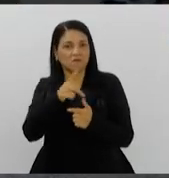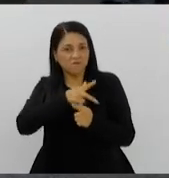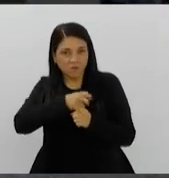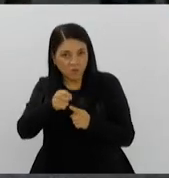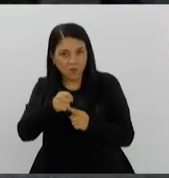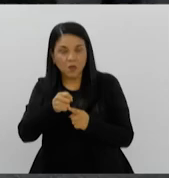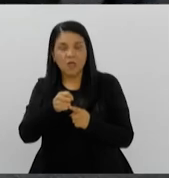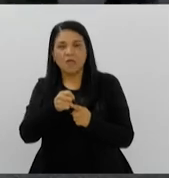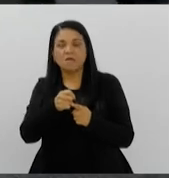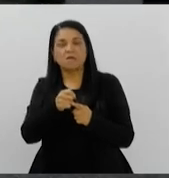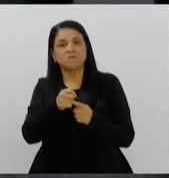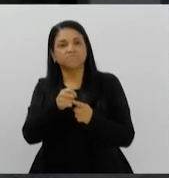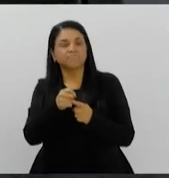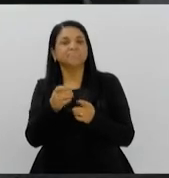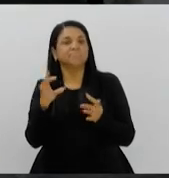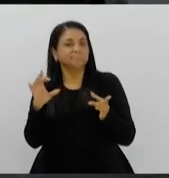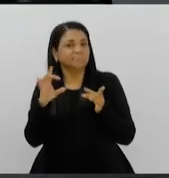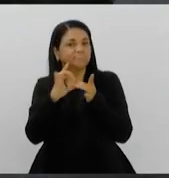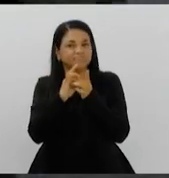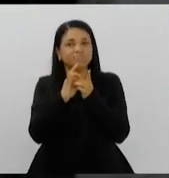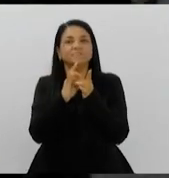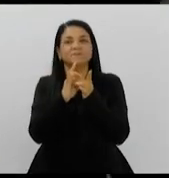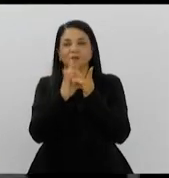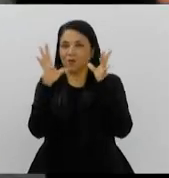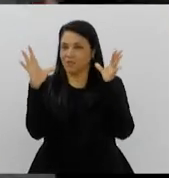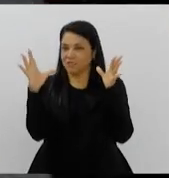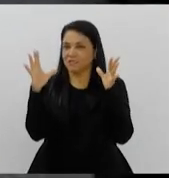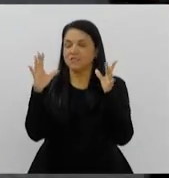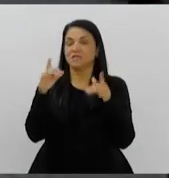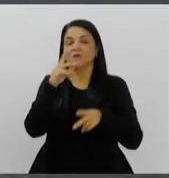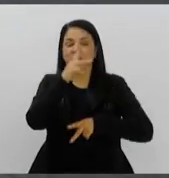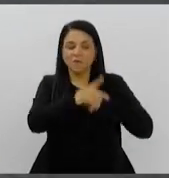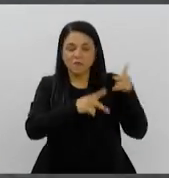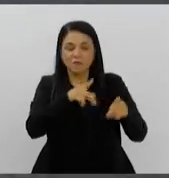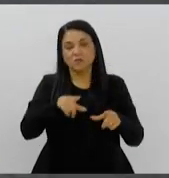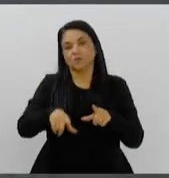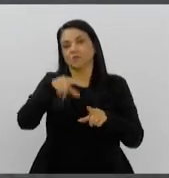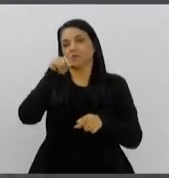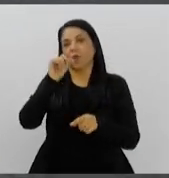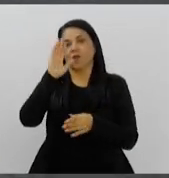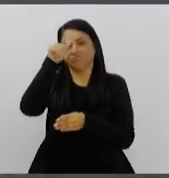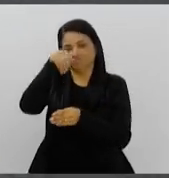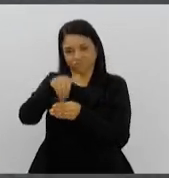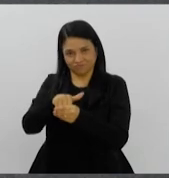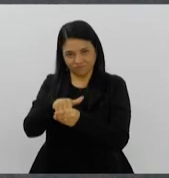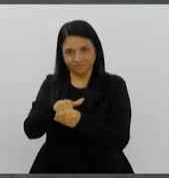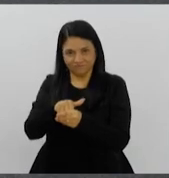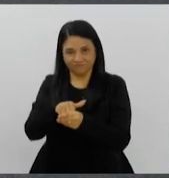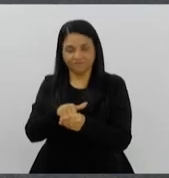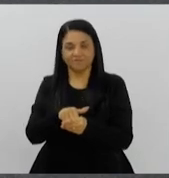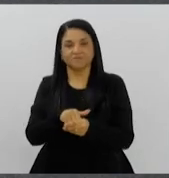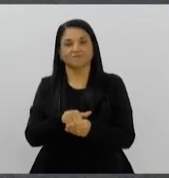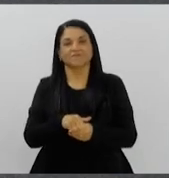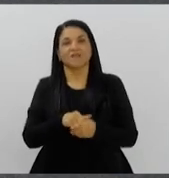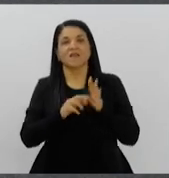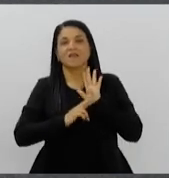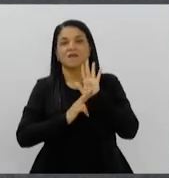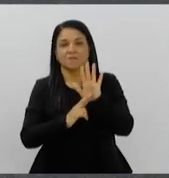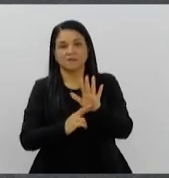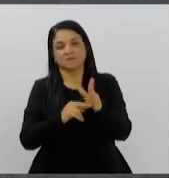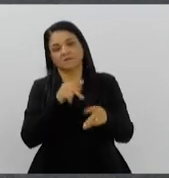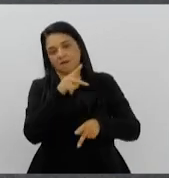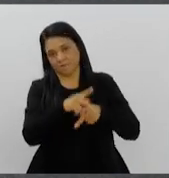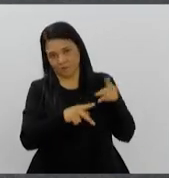da democracia, o eleitor que escolhe nas urnas quem vai representar. Mas, de fato,